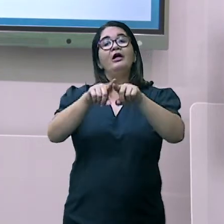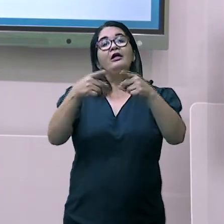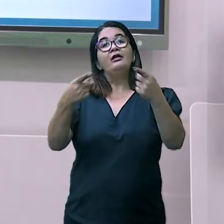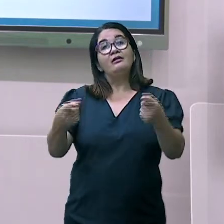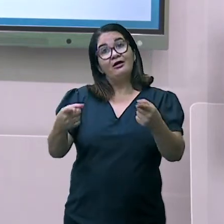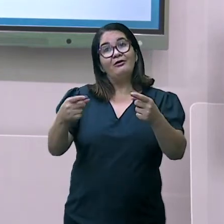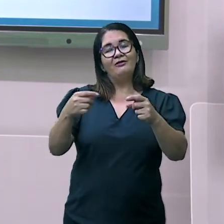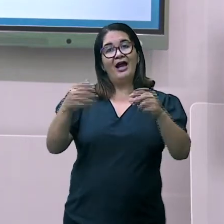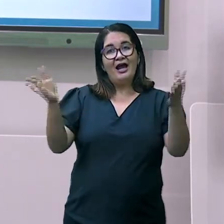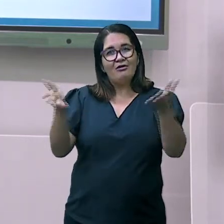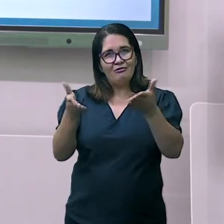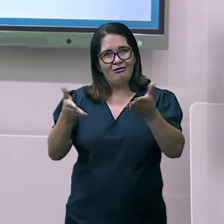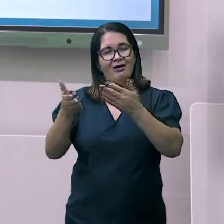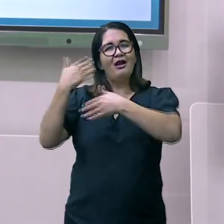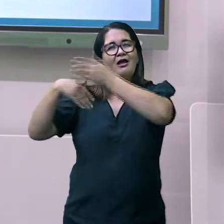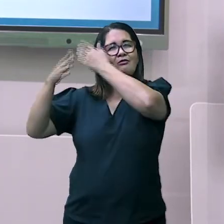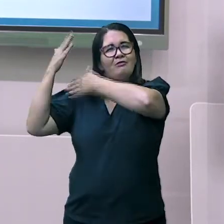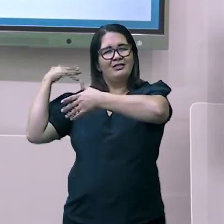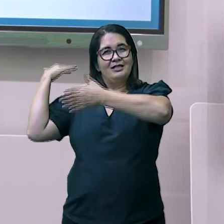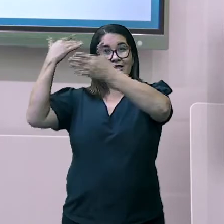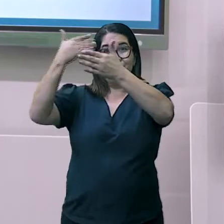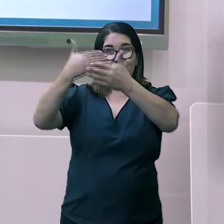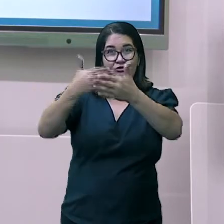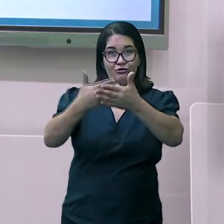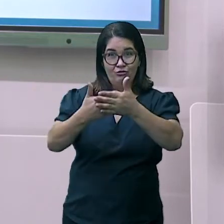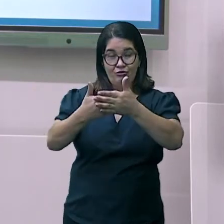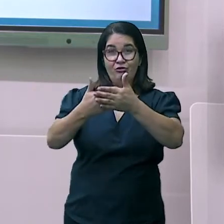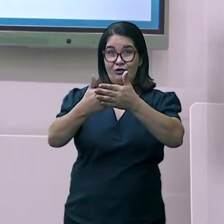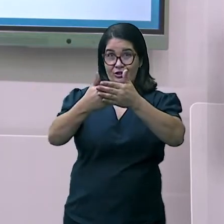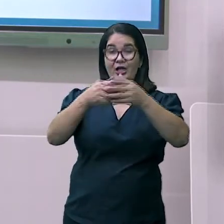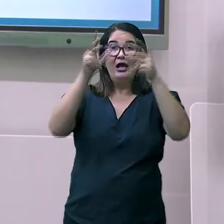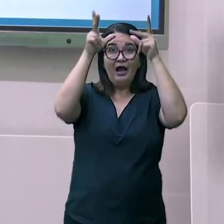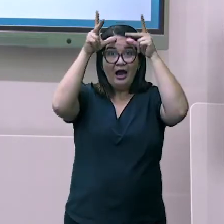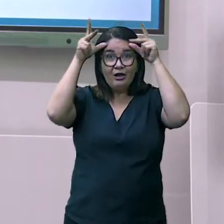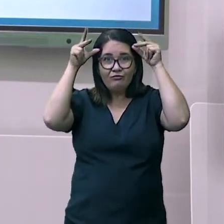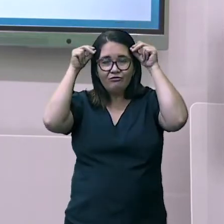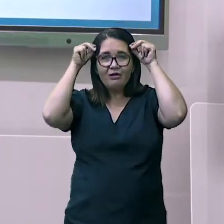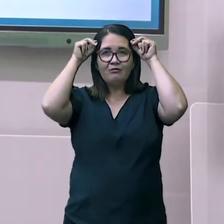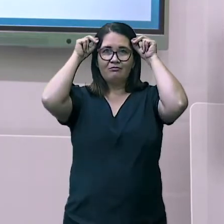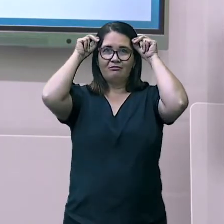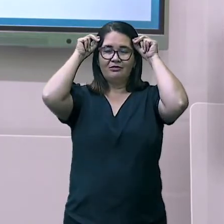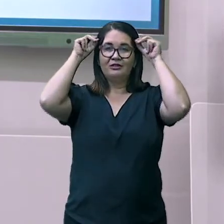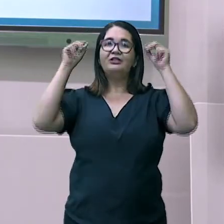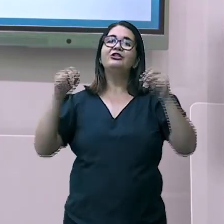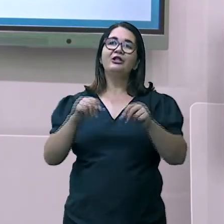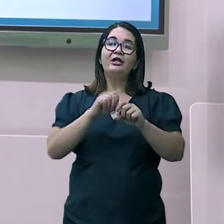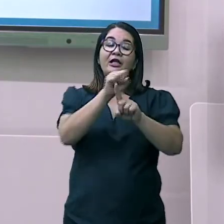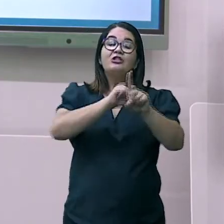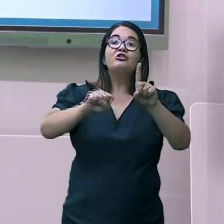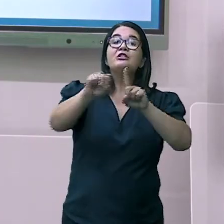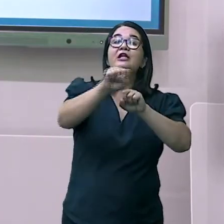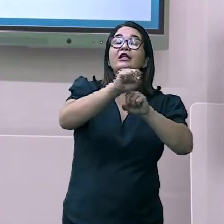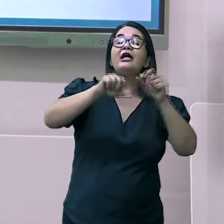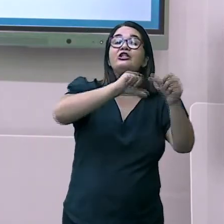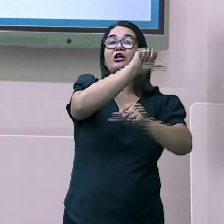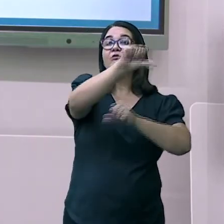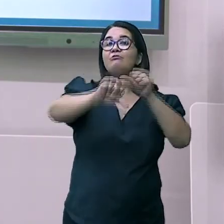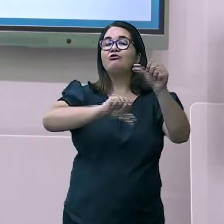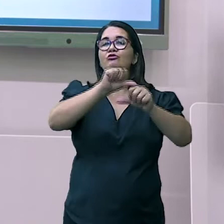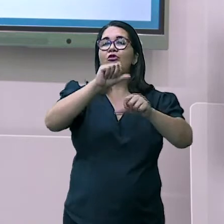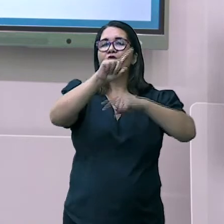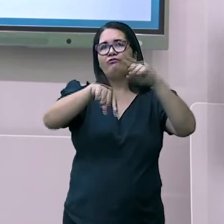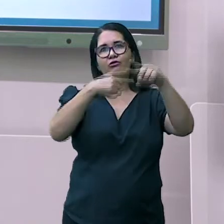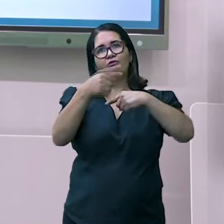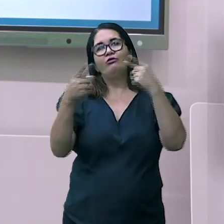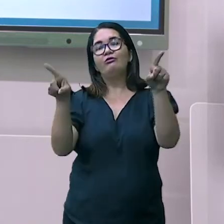uma profissão de fato. O modelo de enfermagem que conhecemos nos dias atuais surgiu por volta